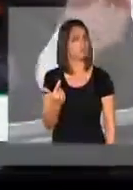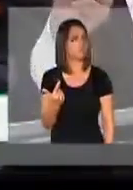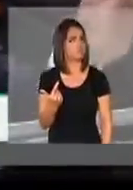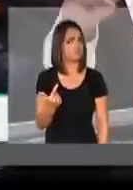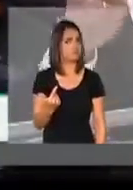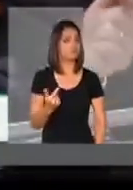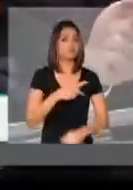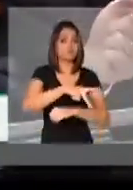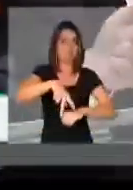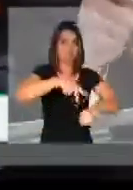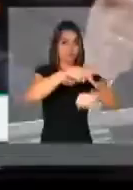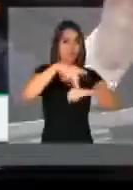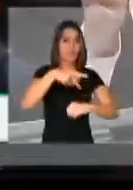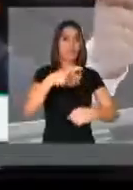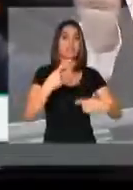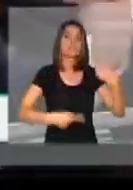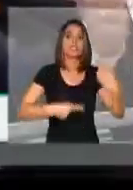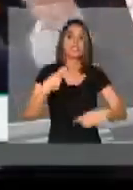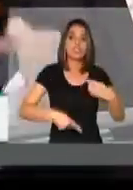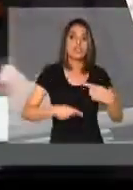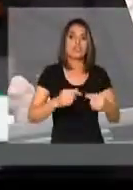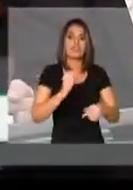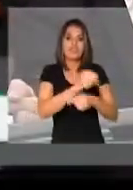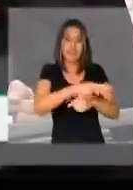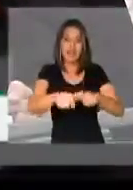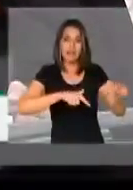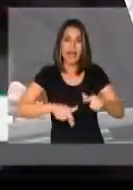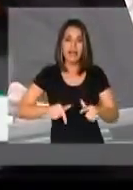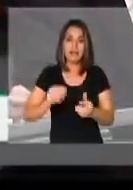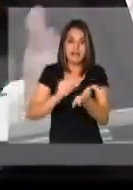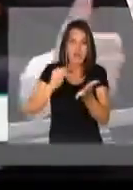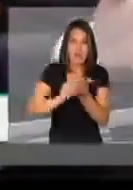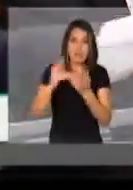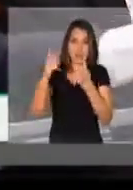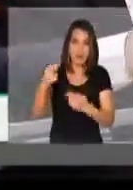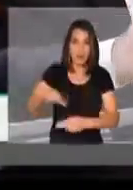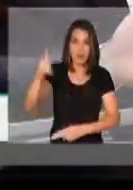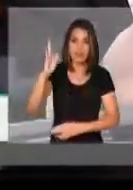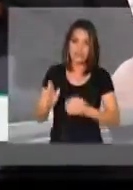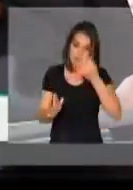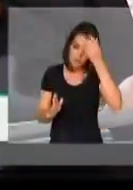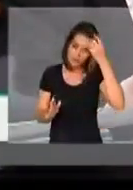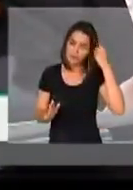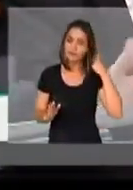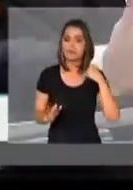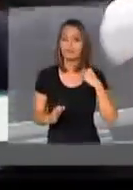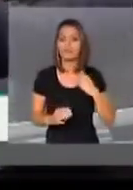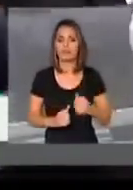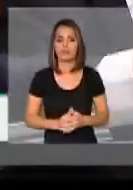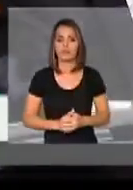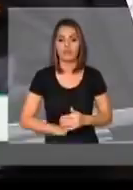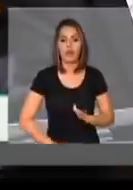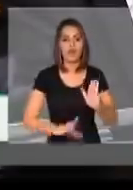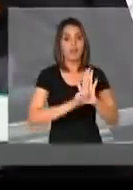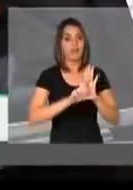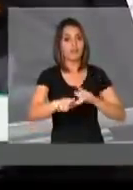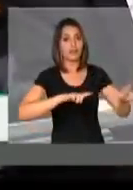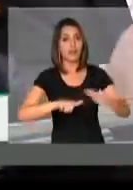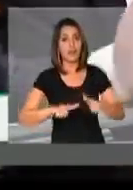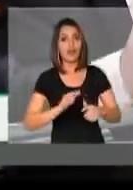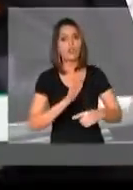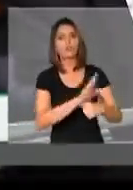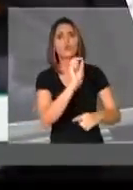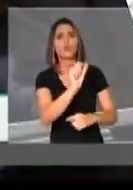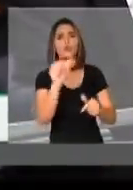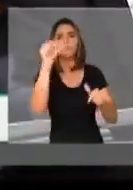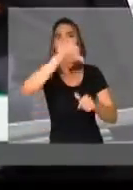Hoje, os países que estão com trabalho precarizado como o nosso, evidente que a reforma trabalhista ajudou a precarizar o trabalho.